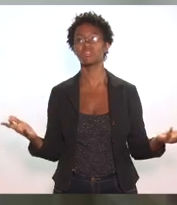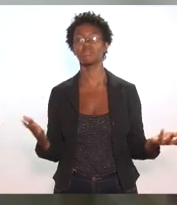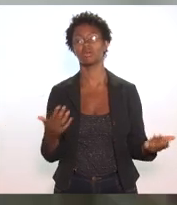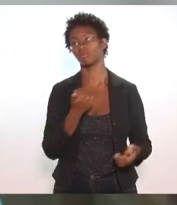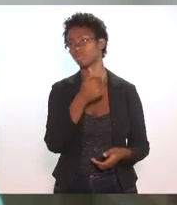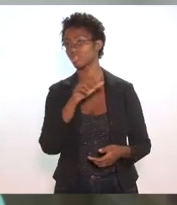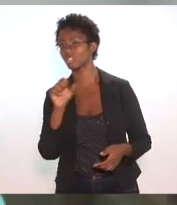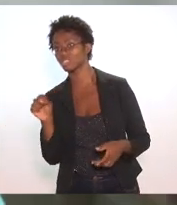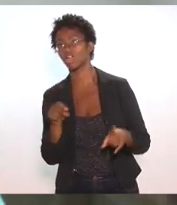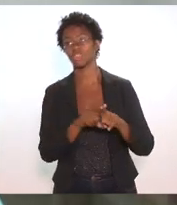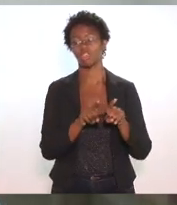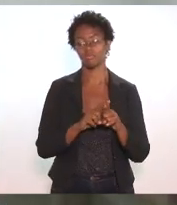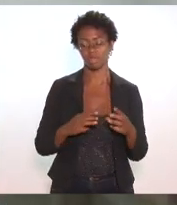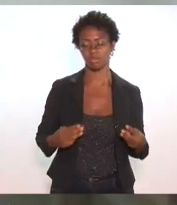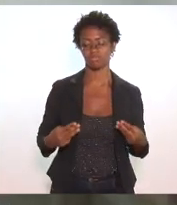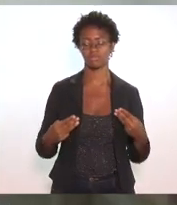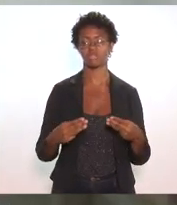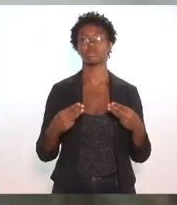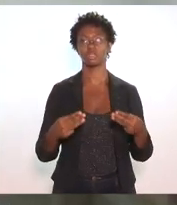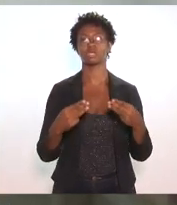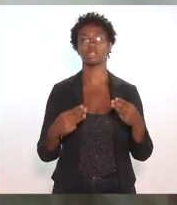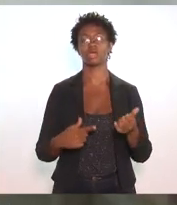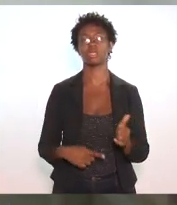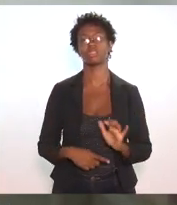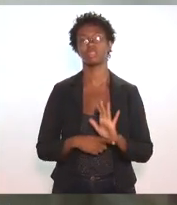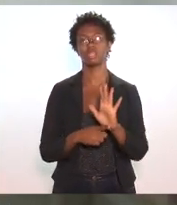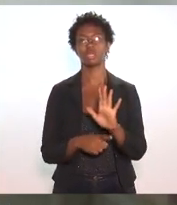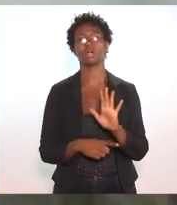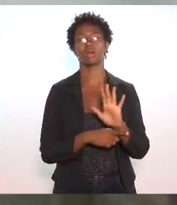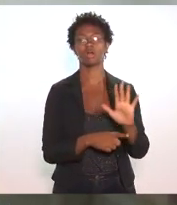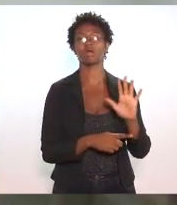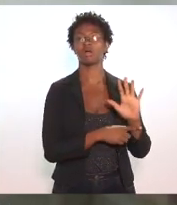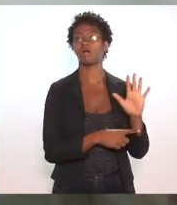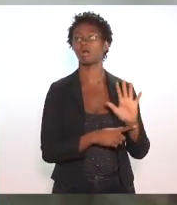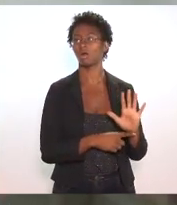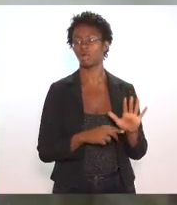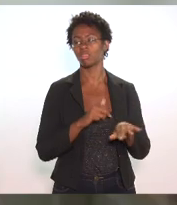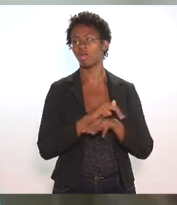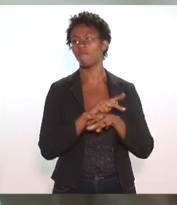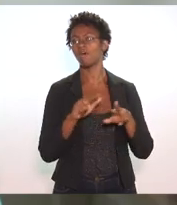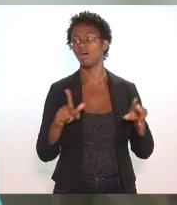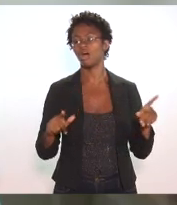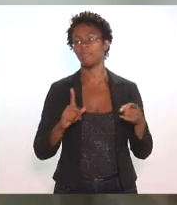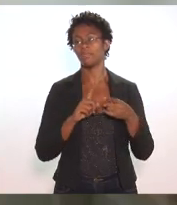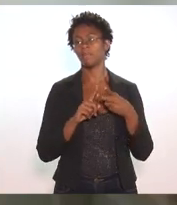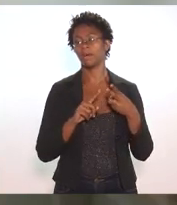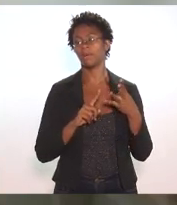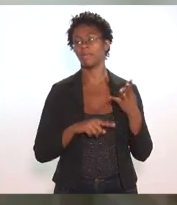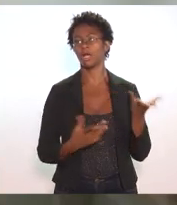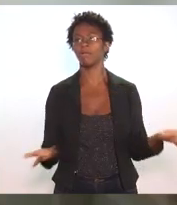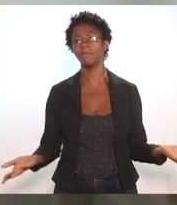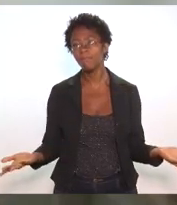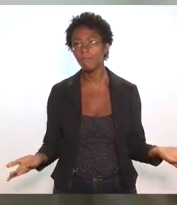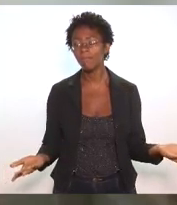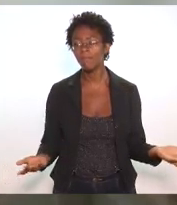alguns ministros, ajudantes de ordem, etc, etc? Claro que não. Foi